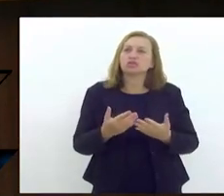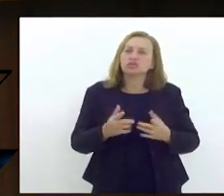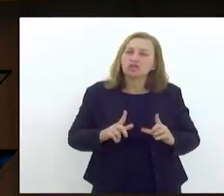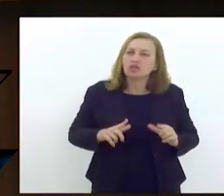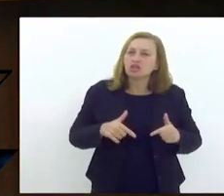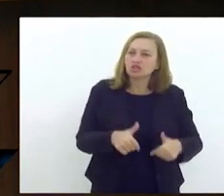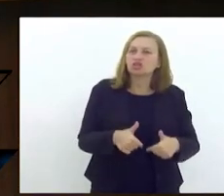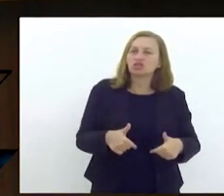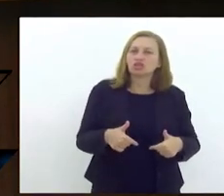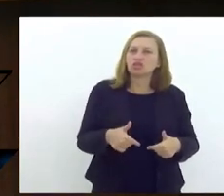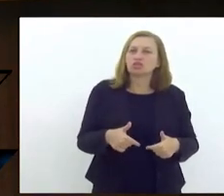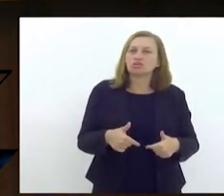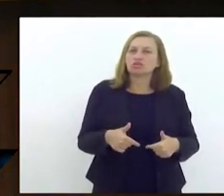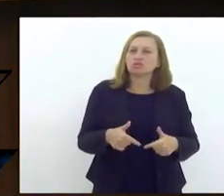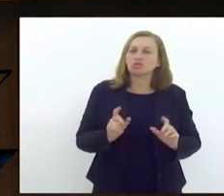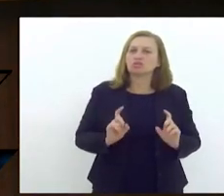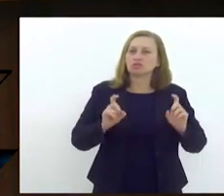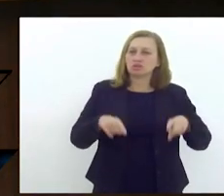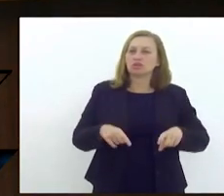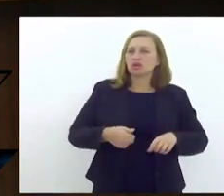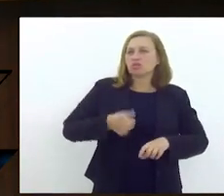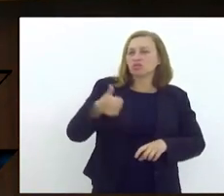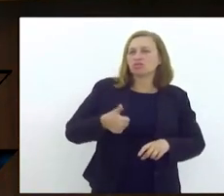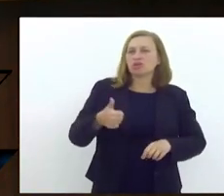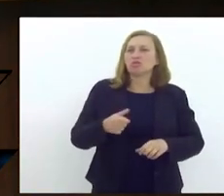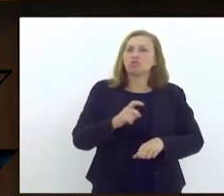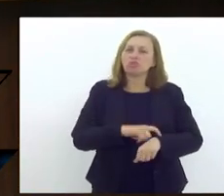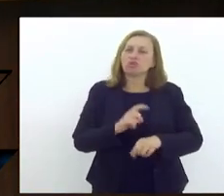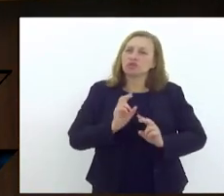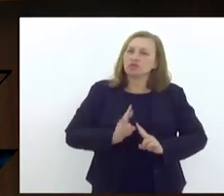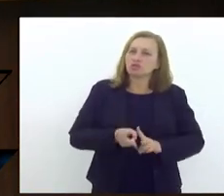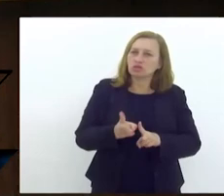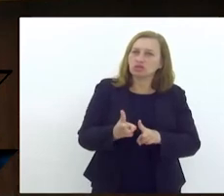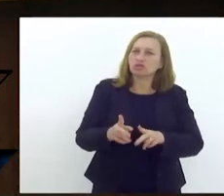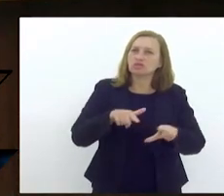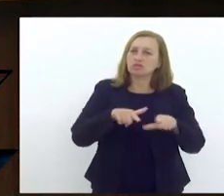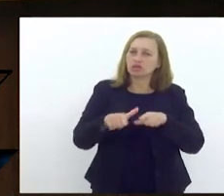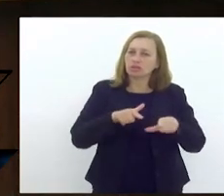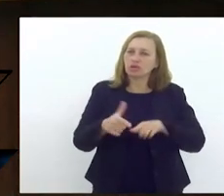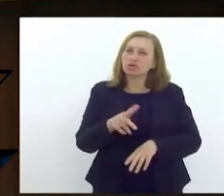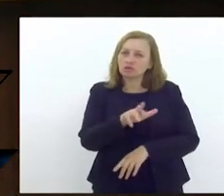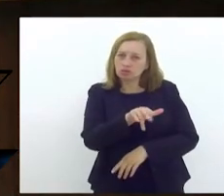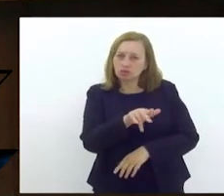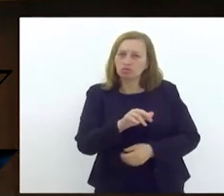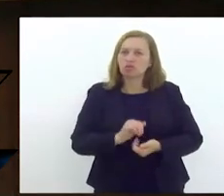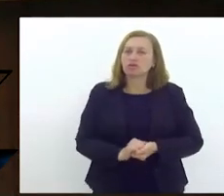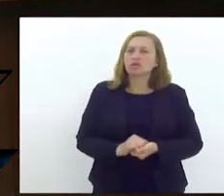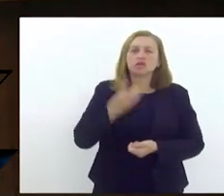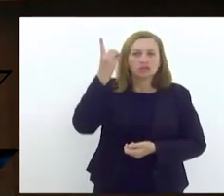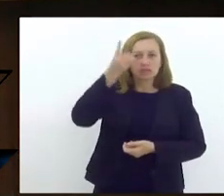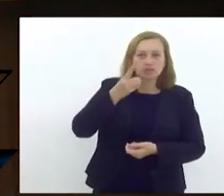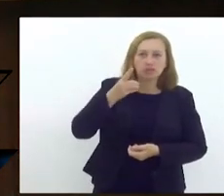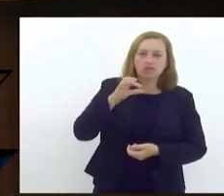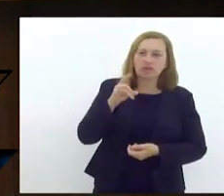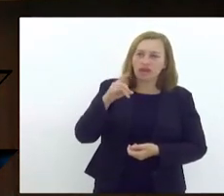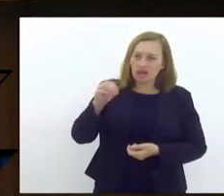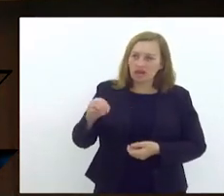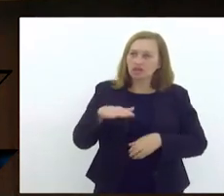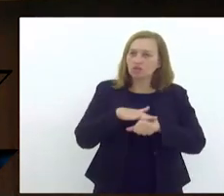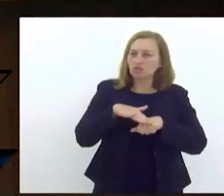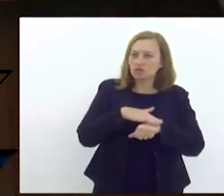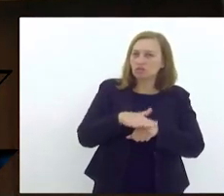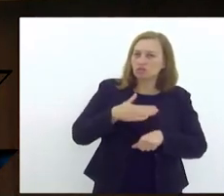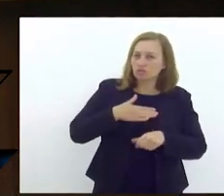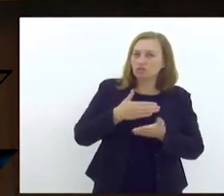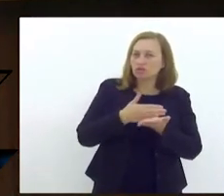bandeira dos mandatos Desde o Primeiro Momento Na continuidade do trabalho do irmão o deputado Caiado conversou